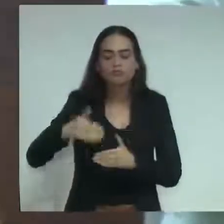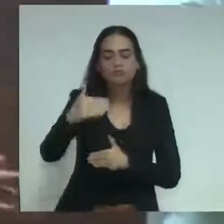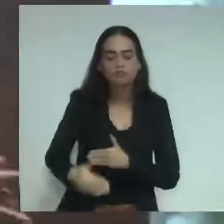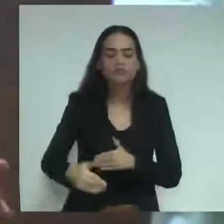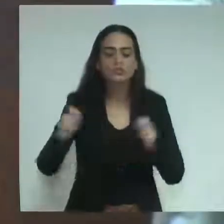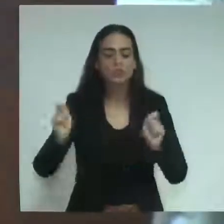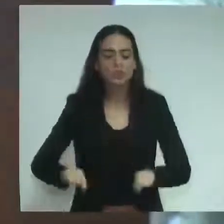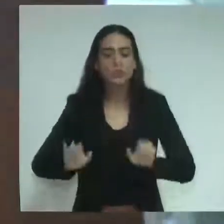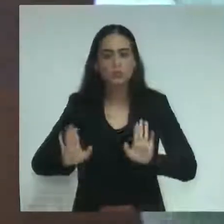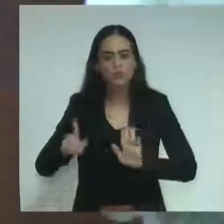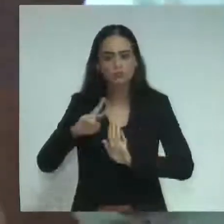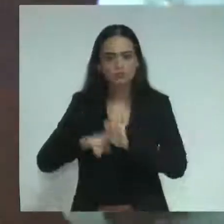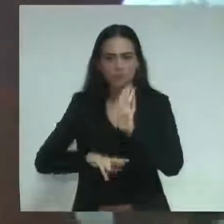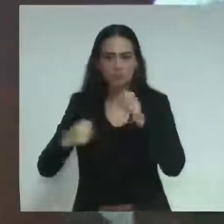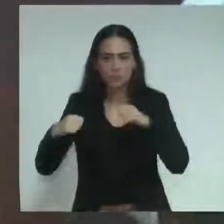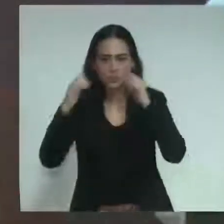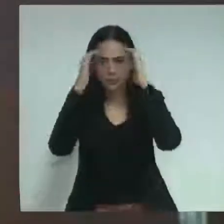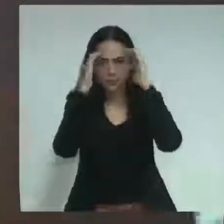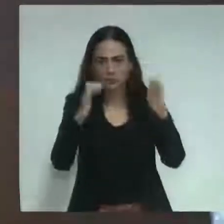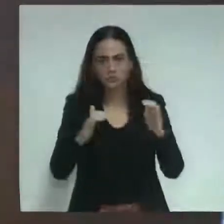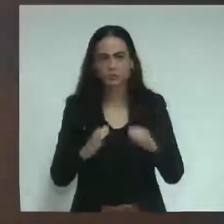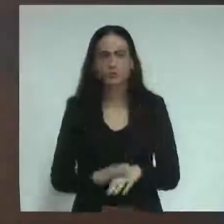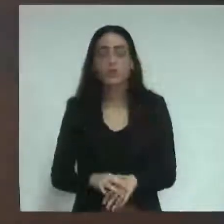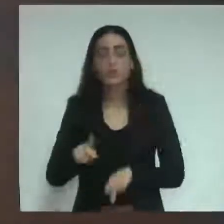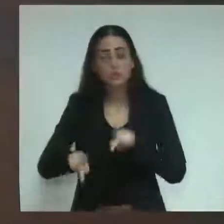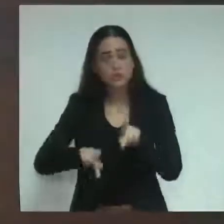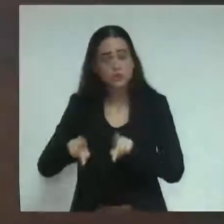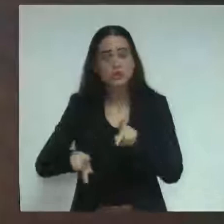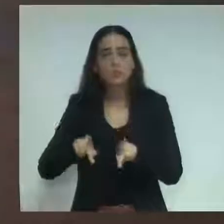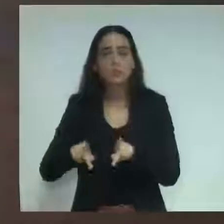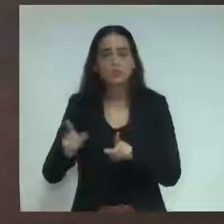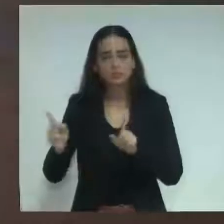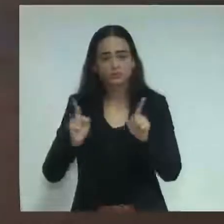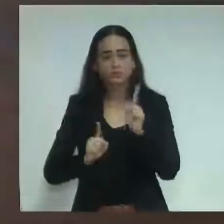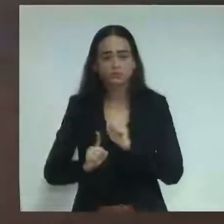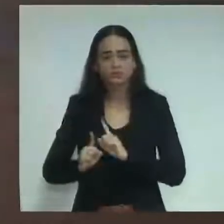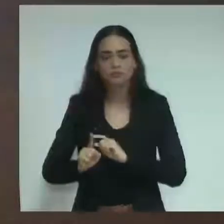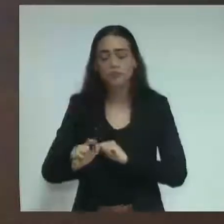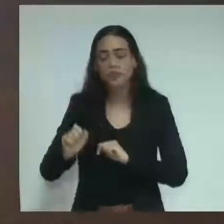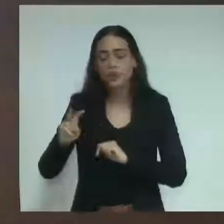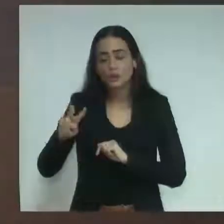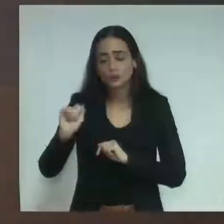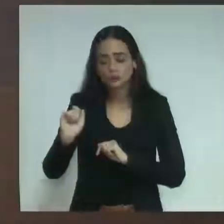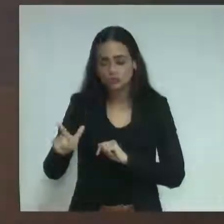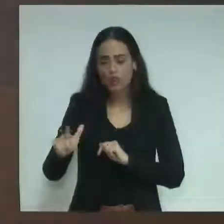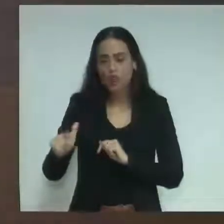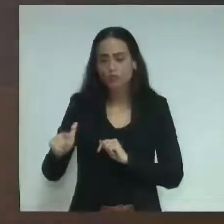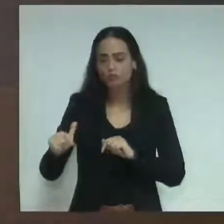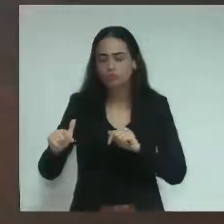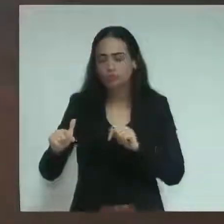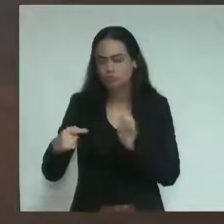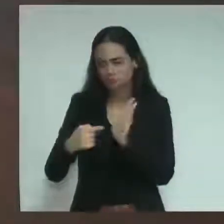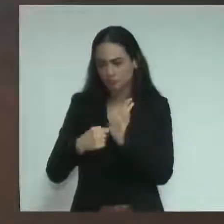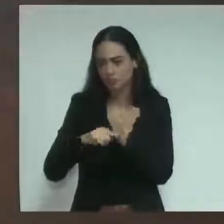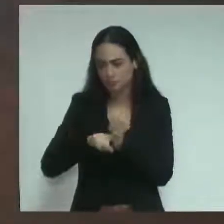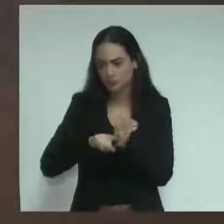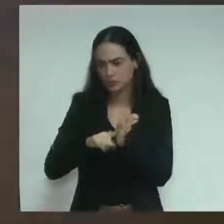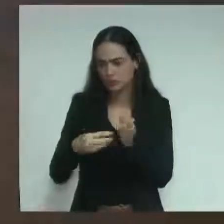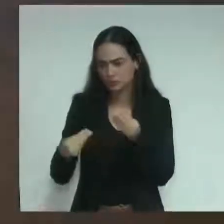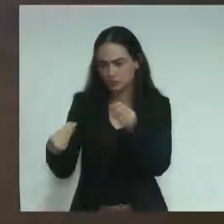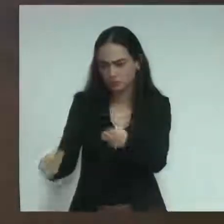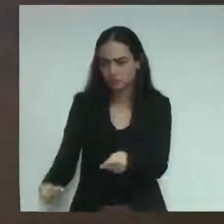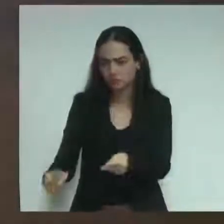distribuir, principalmente às pessoas que nos contataram, faço questão de entregar, vou entregar em mãos para você, Val, não é? Para que a gente, de repente, busque